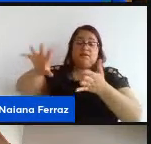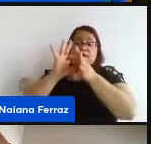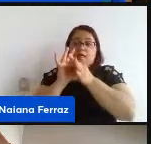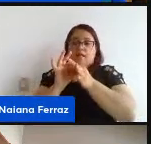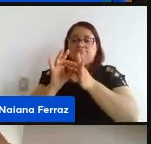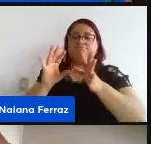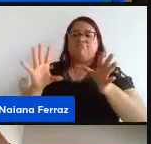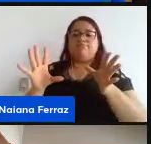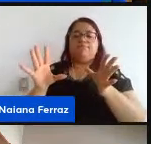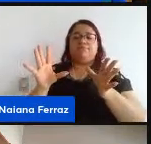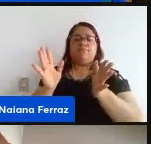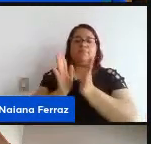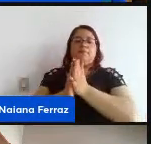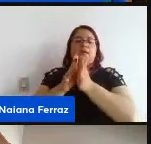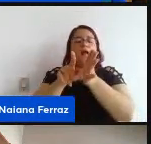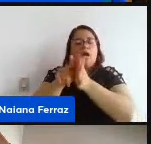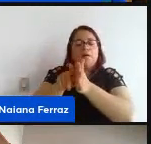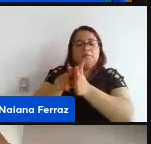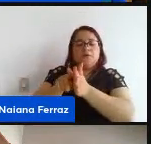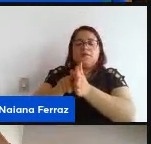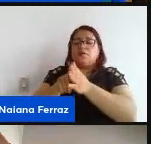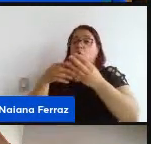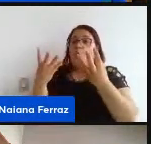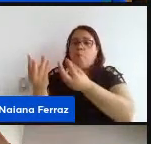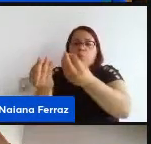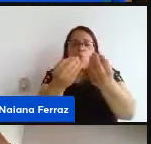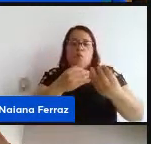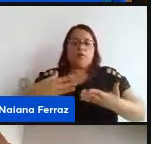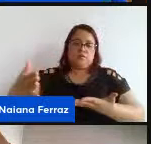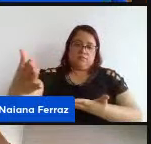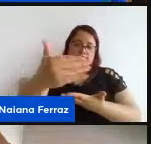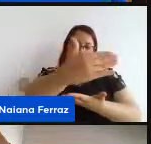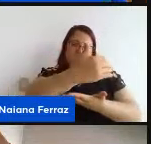e variada quantidade de dados